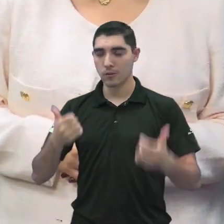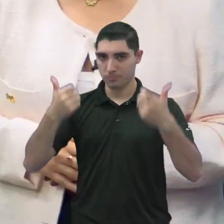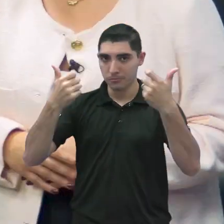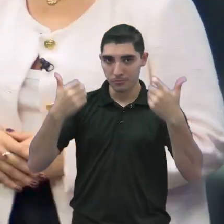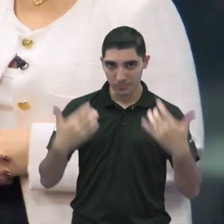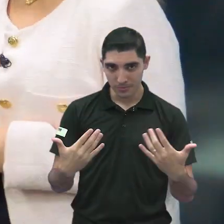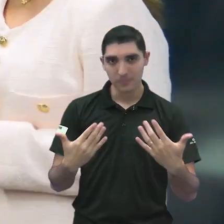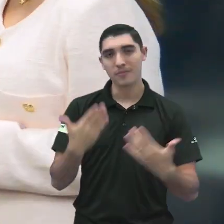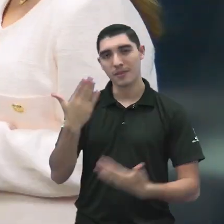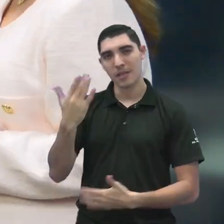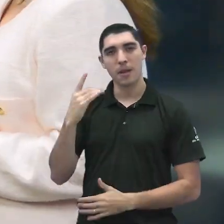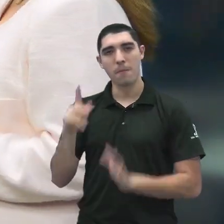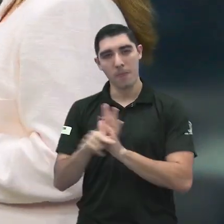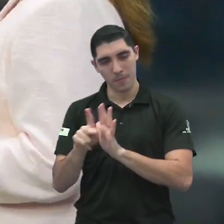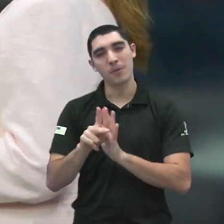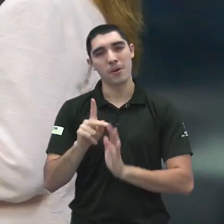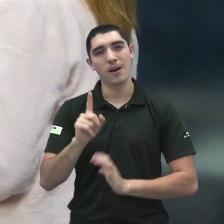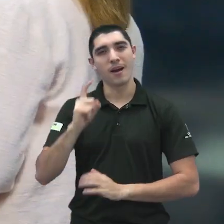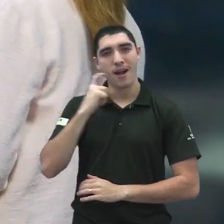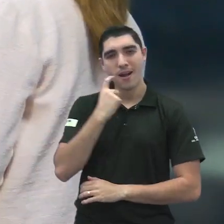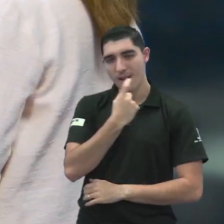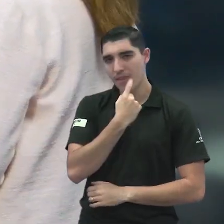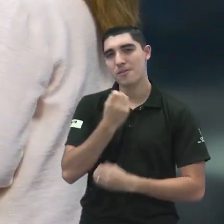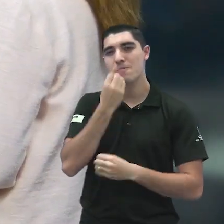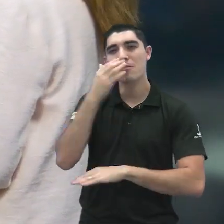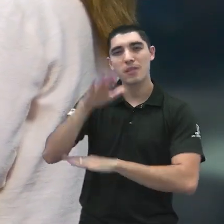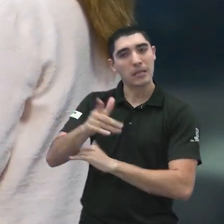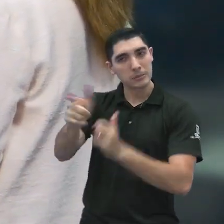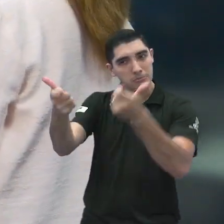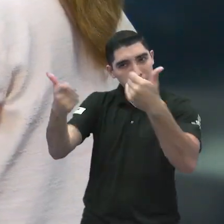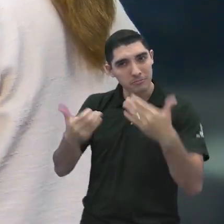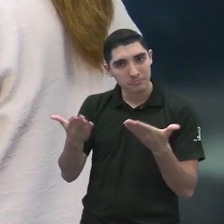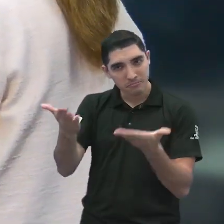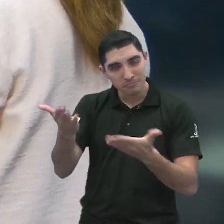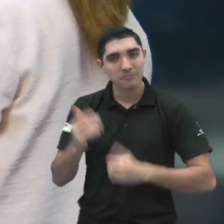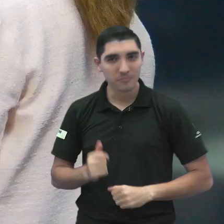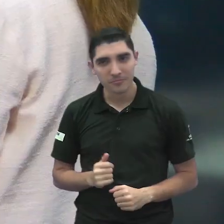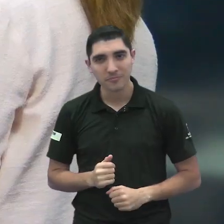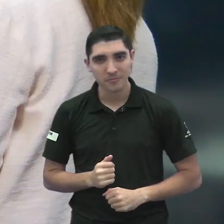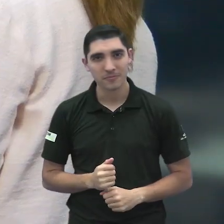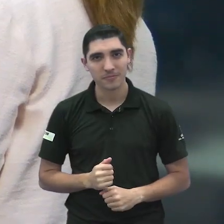Caxias. Boa tarde, Ana. Me conta mais sobre a primavera.